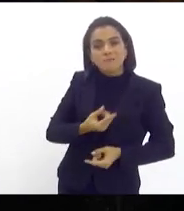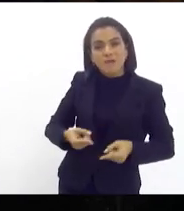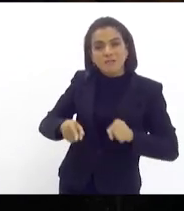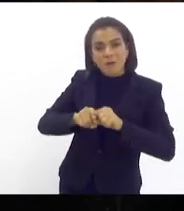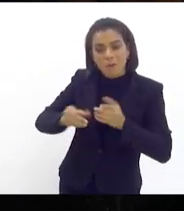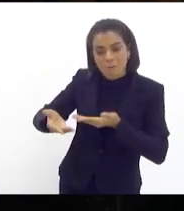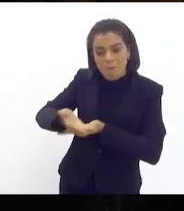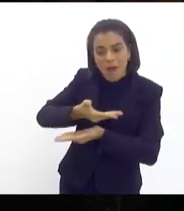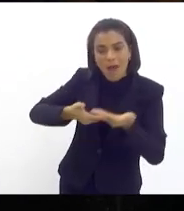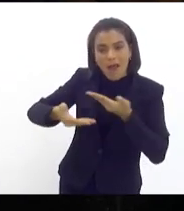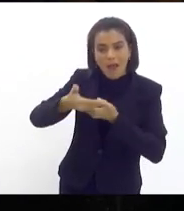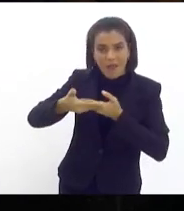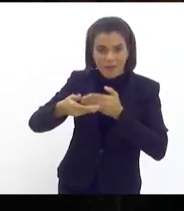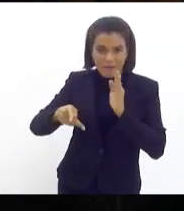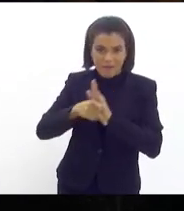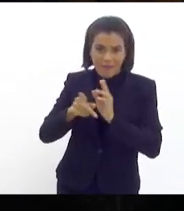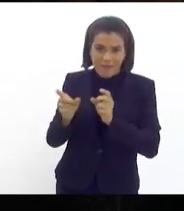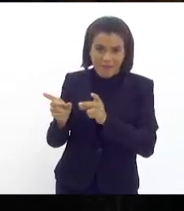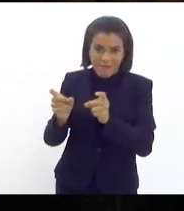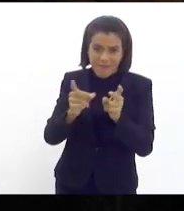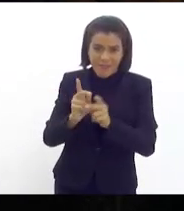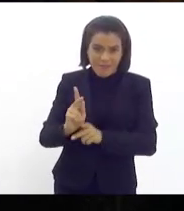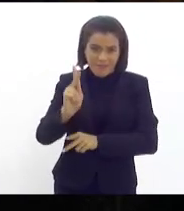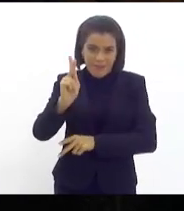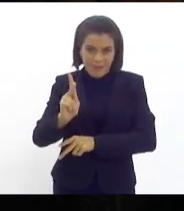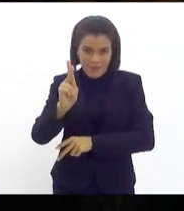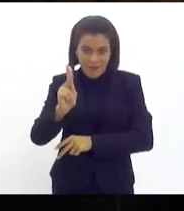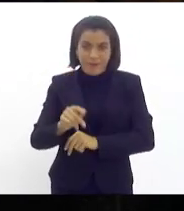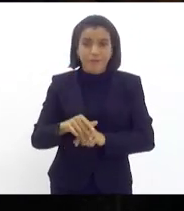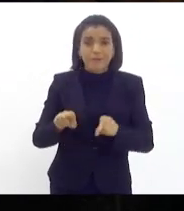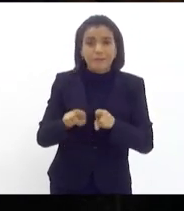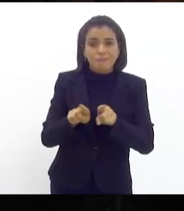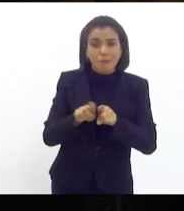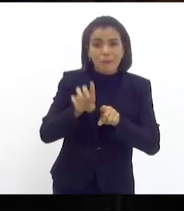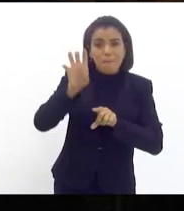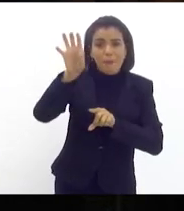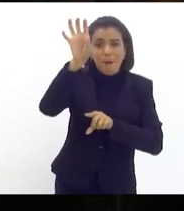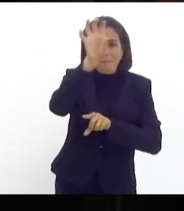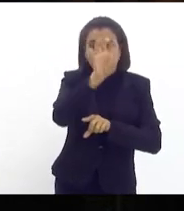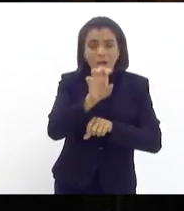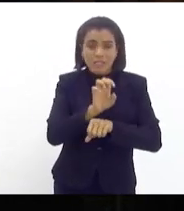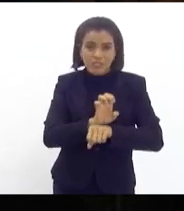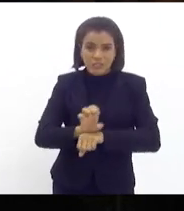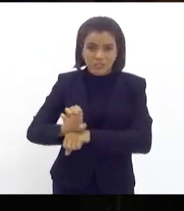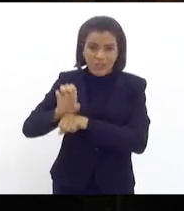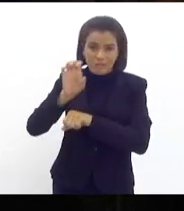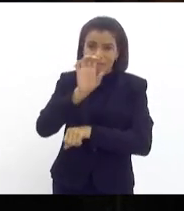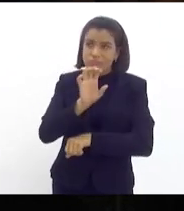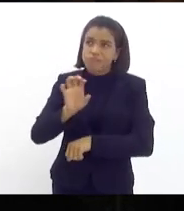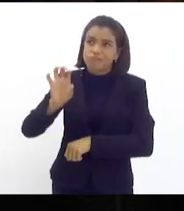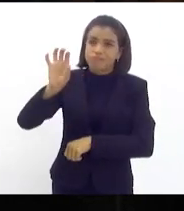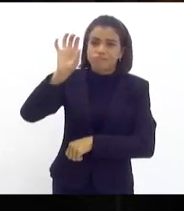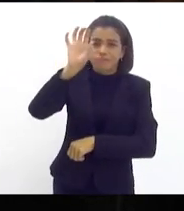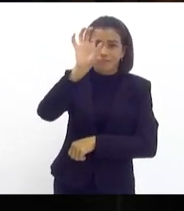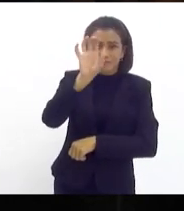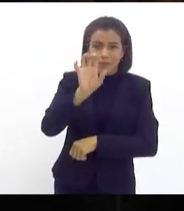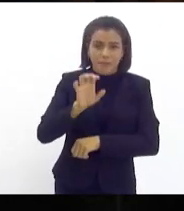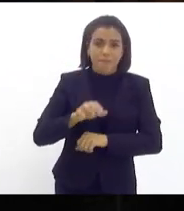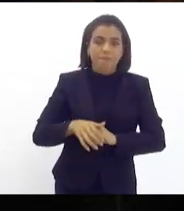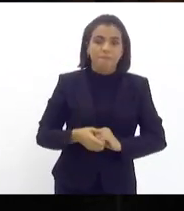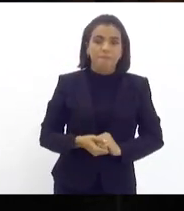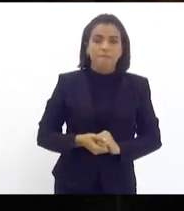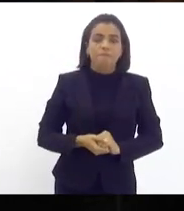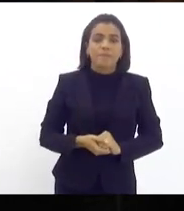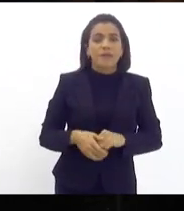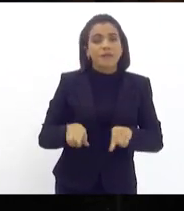e a sua distribuição por todas as unidades federativas todas as unidades federativas